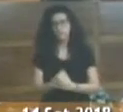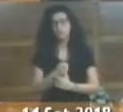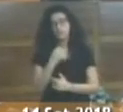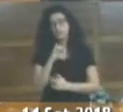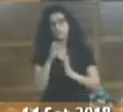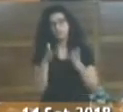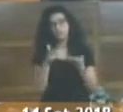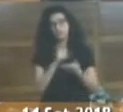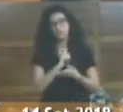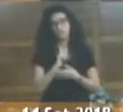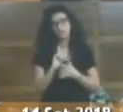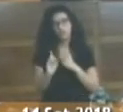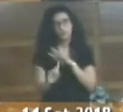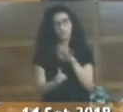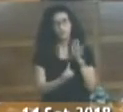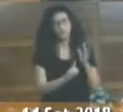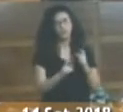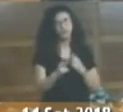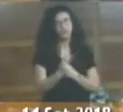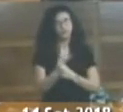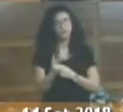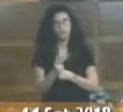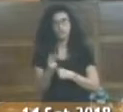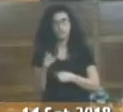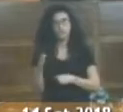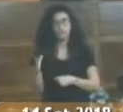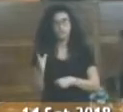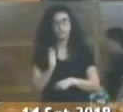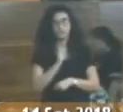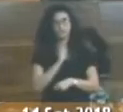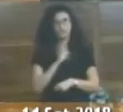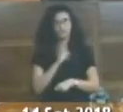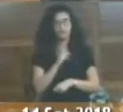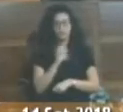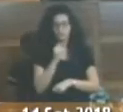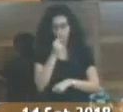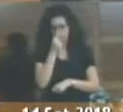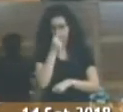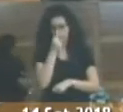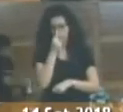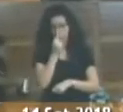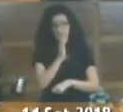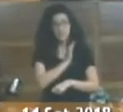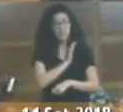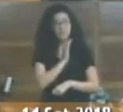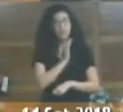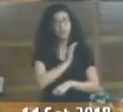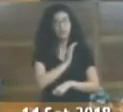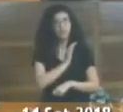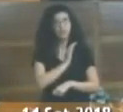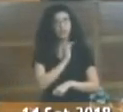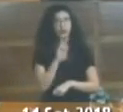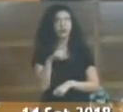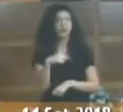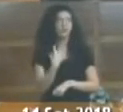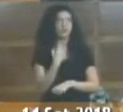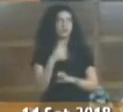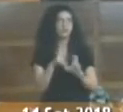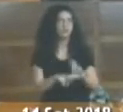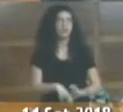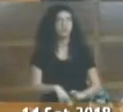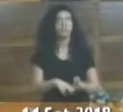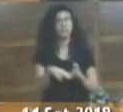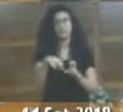gente tem um ambiente preservado, um ambiente rico como esse aqui da Baía da Ilha Grande, a gente deve muito isso aos caiçaras,